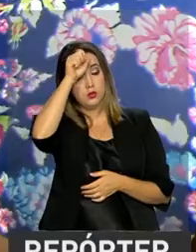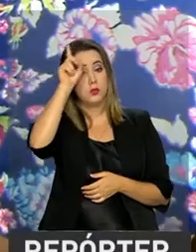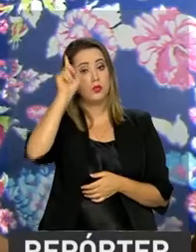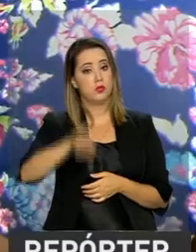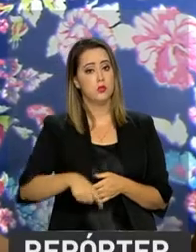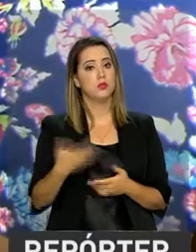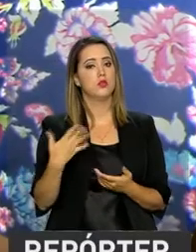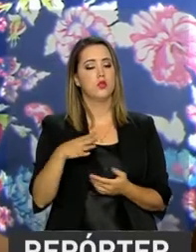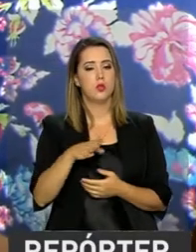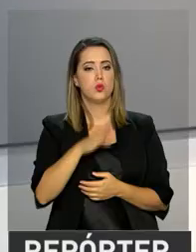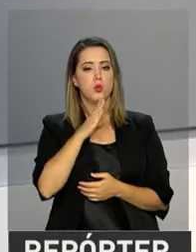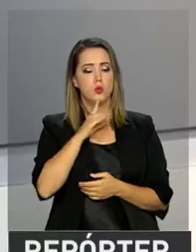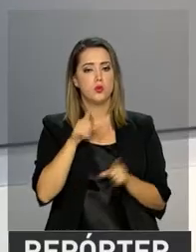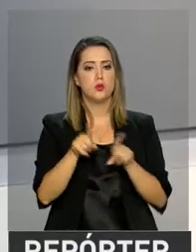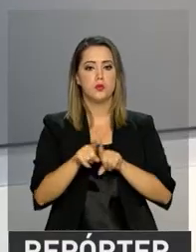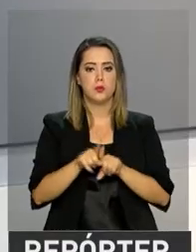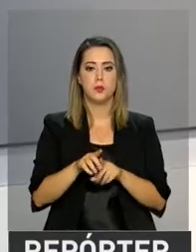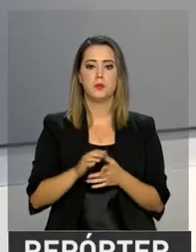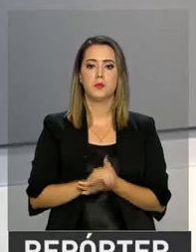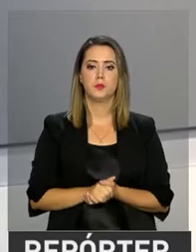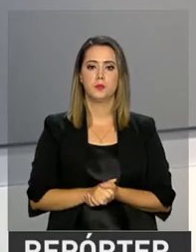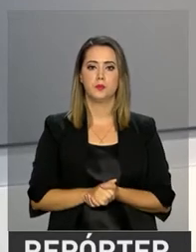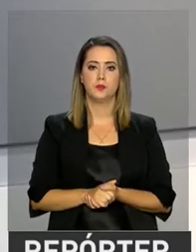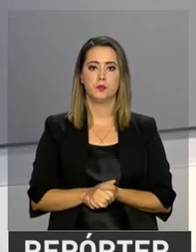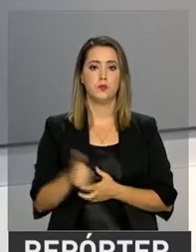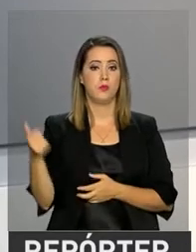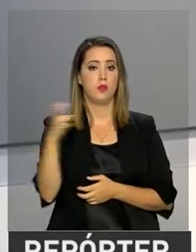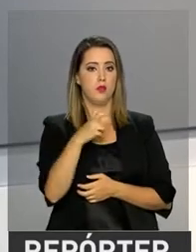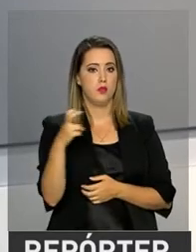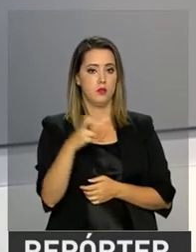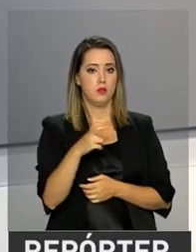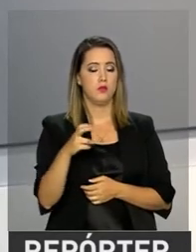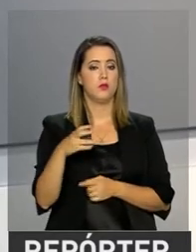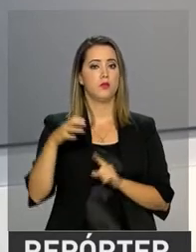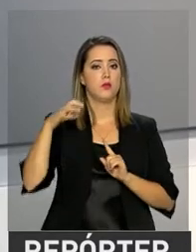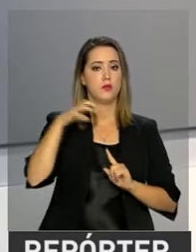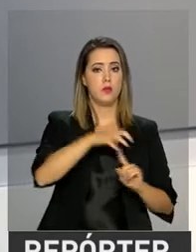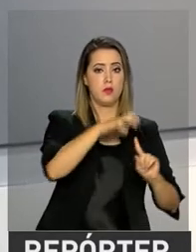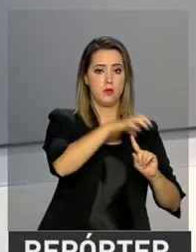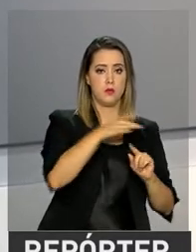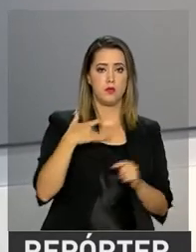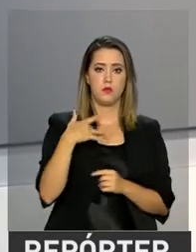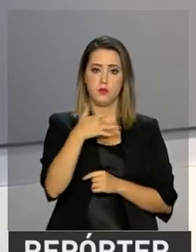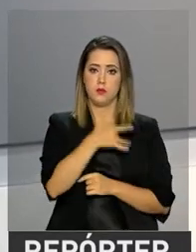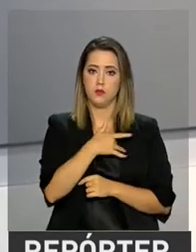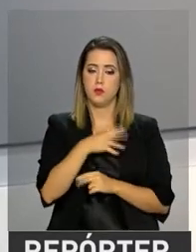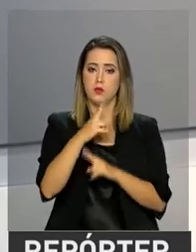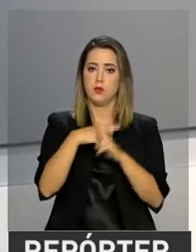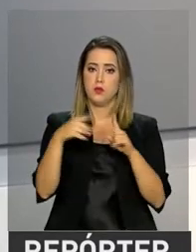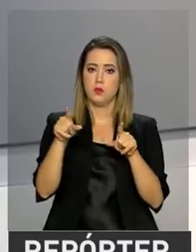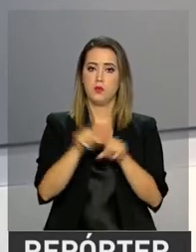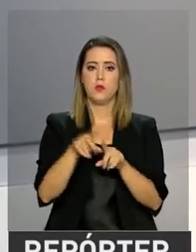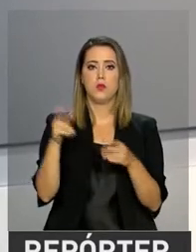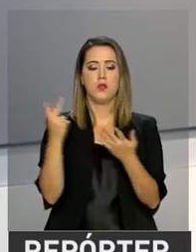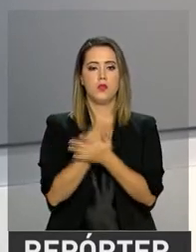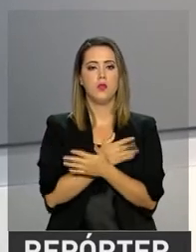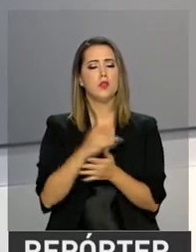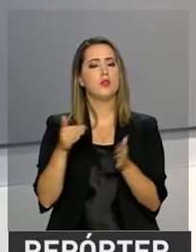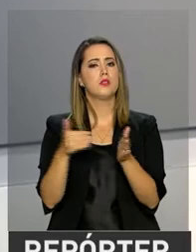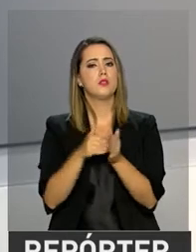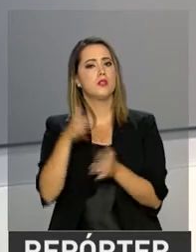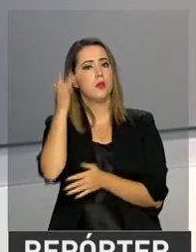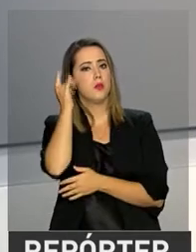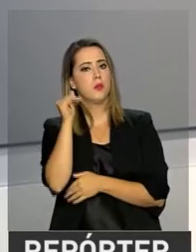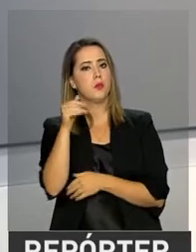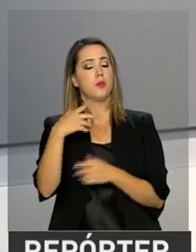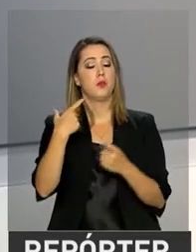E de autoconhecimento, né? A 15ª Feira de Saúde do Hospital Universitário de Brasília é realizada até amanhã no